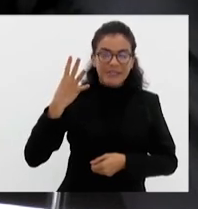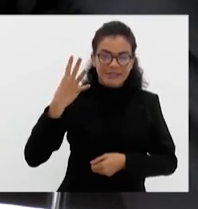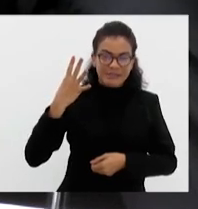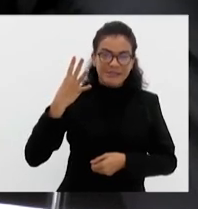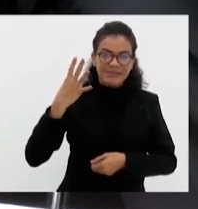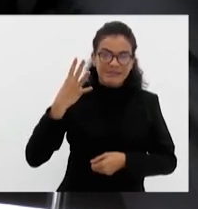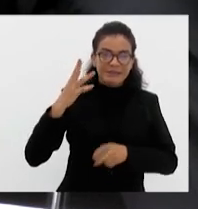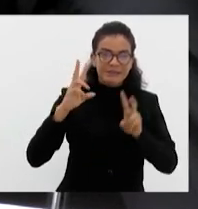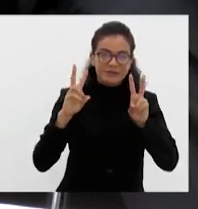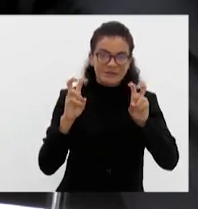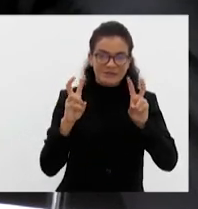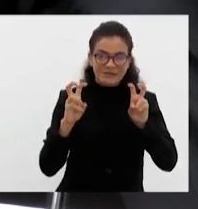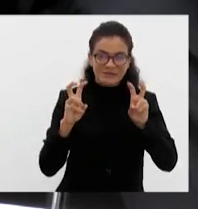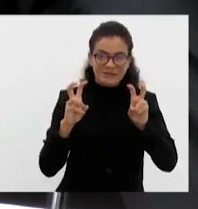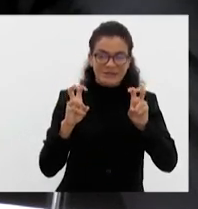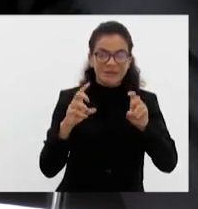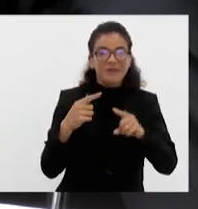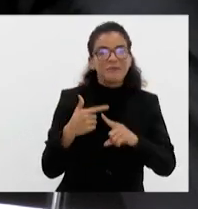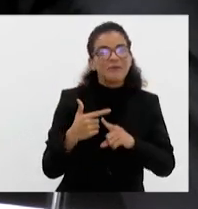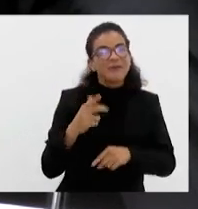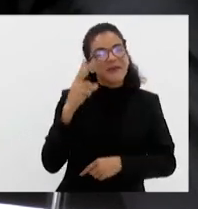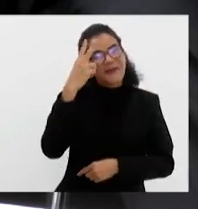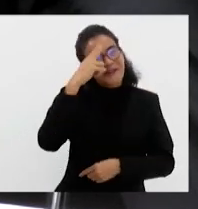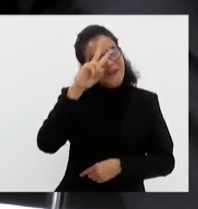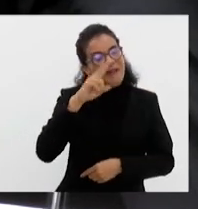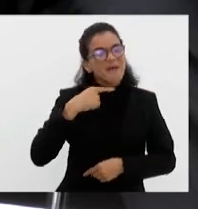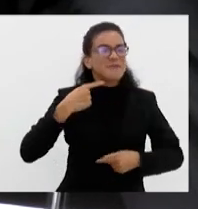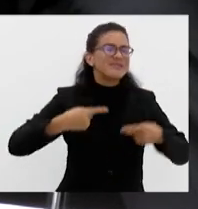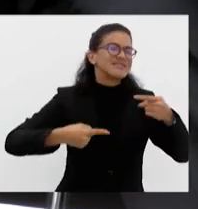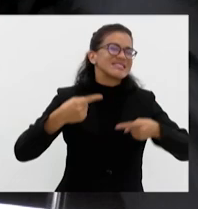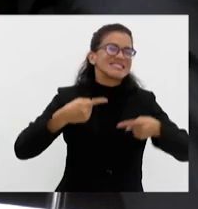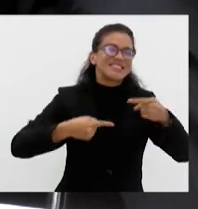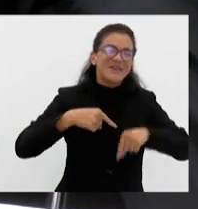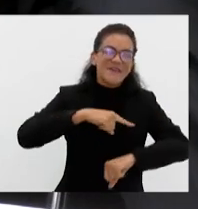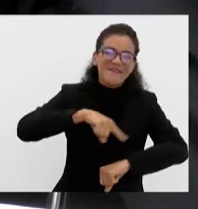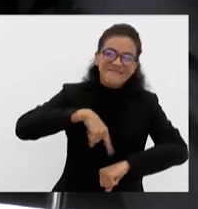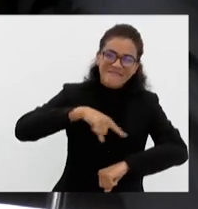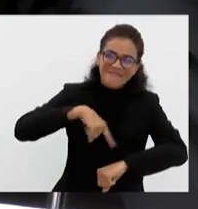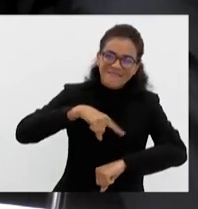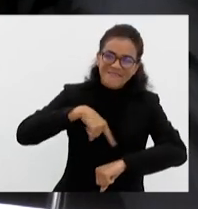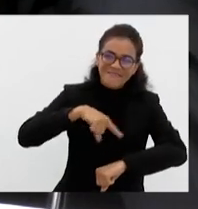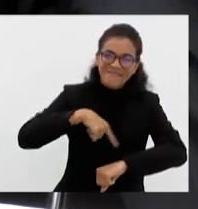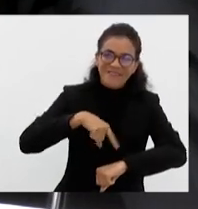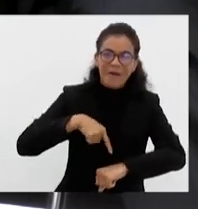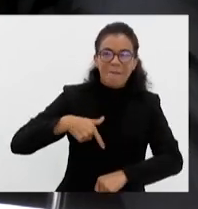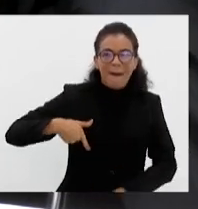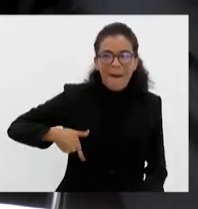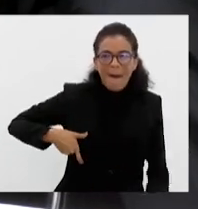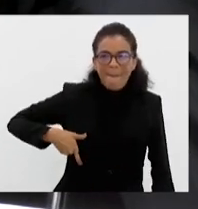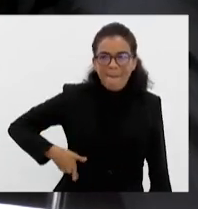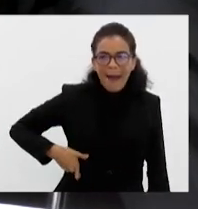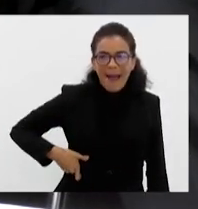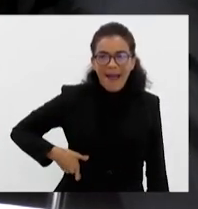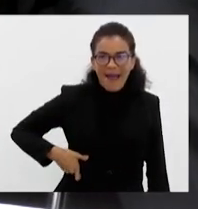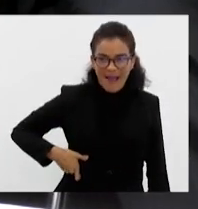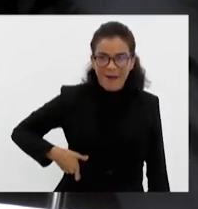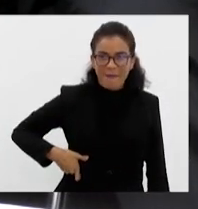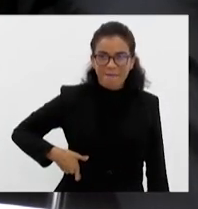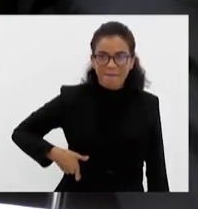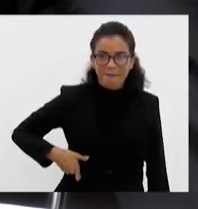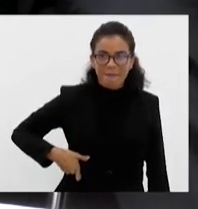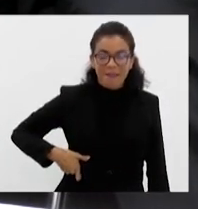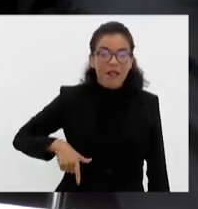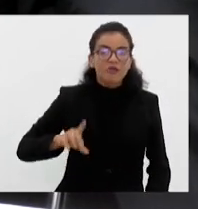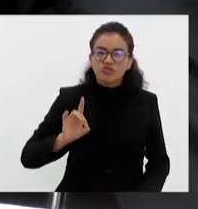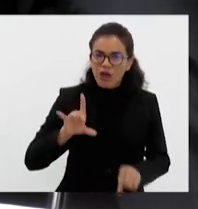esse tema, porque houve uma vez uma intensa discussão, inclusive, para armar os próprios... Do Degas. Não, só